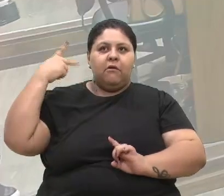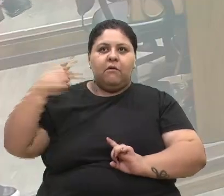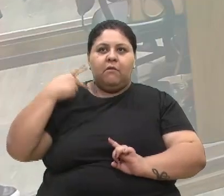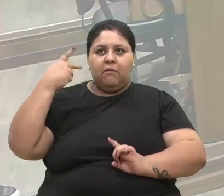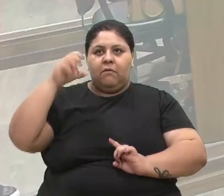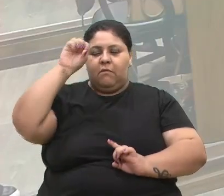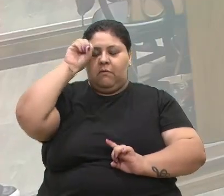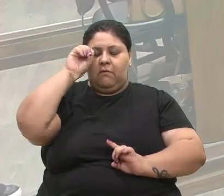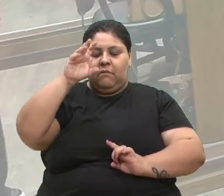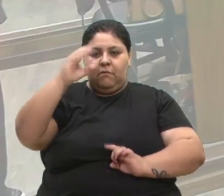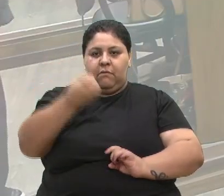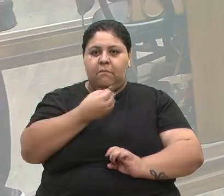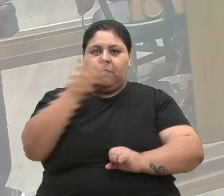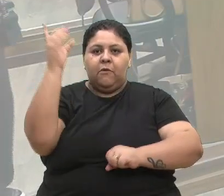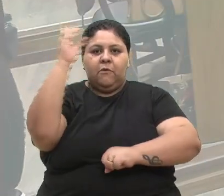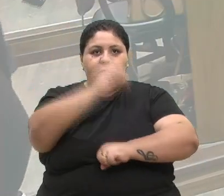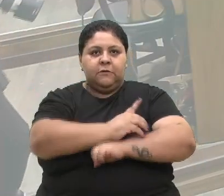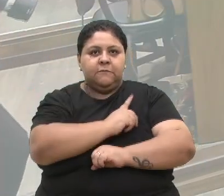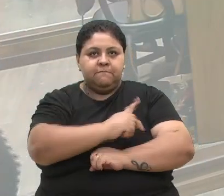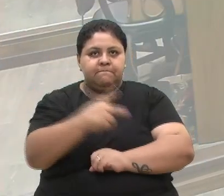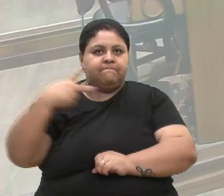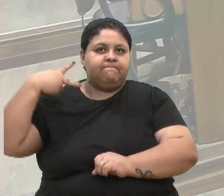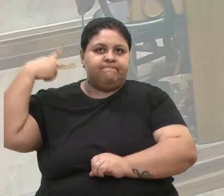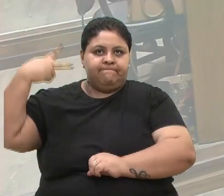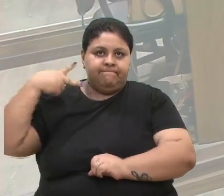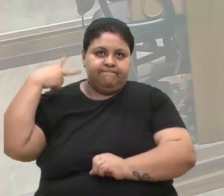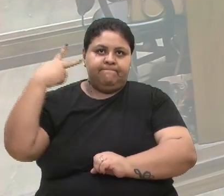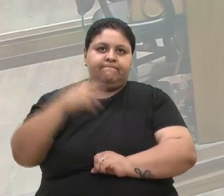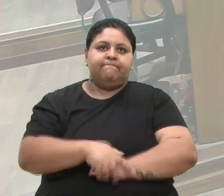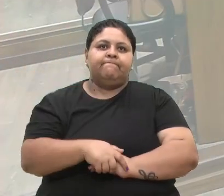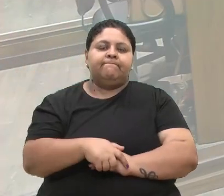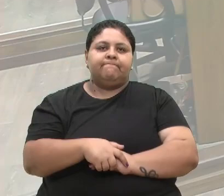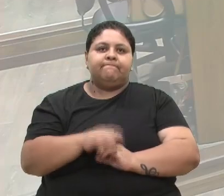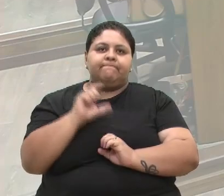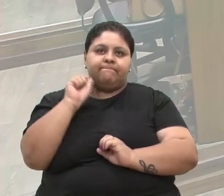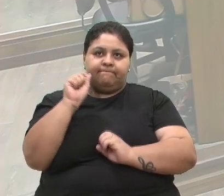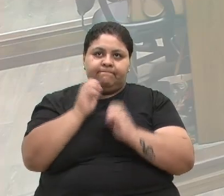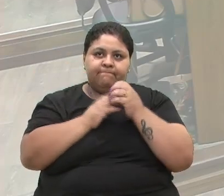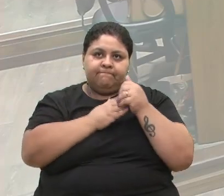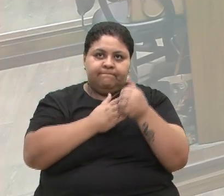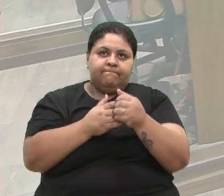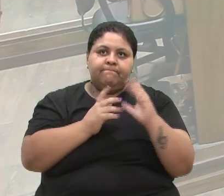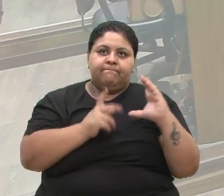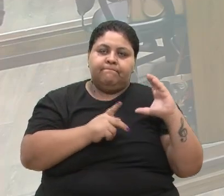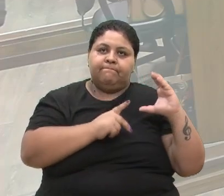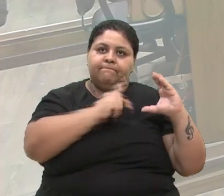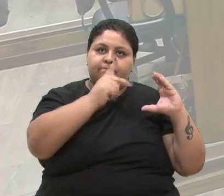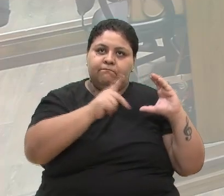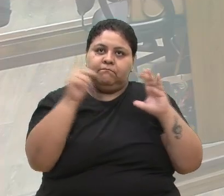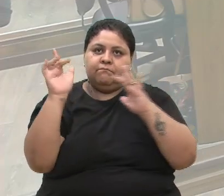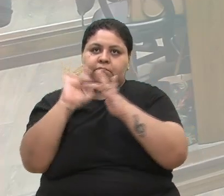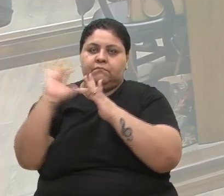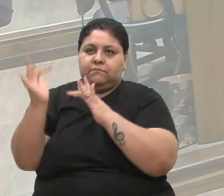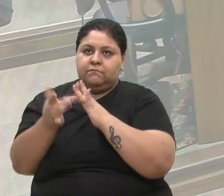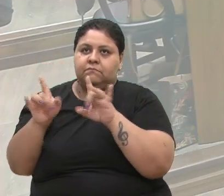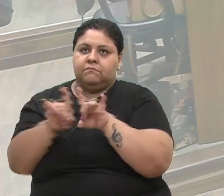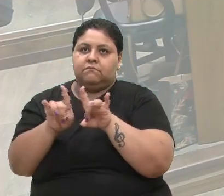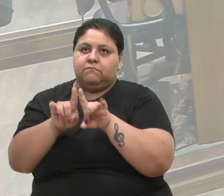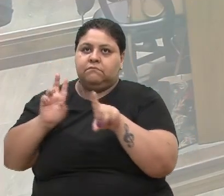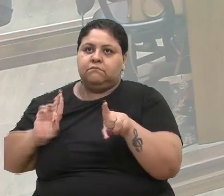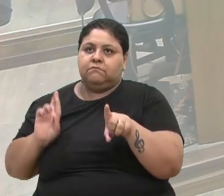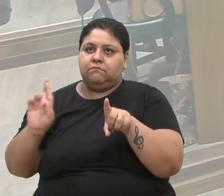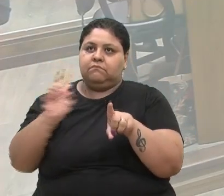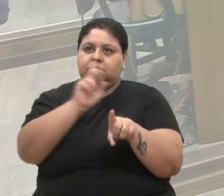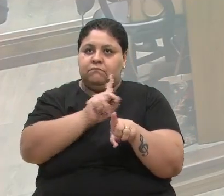Bom dia, senhor presidente, senhoras e senhores vereadores, aqueles que nos acompanham pela TV Câmara, pelas nossas redes sociais. Em nome da